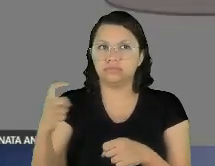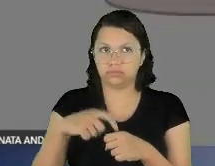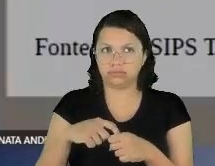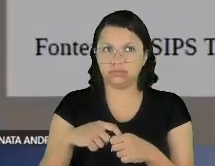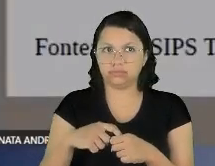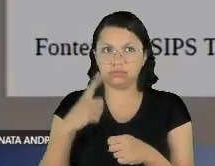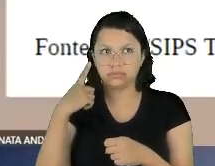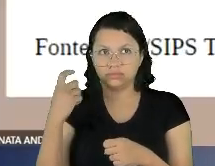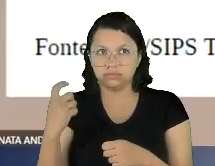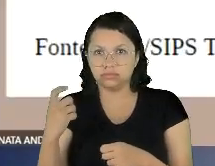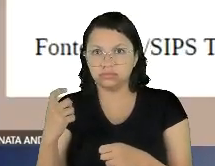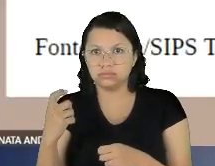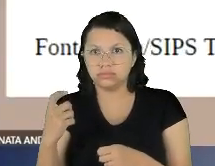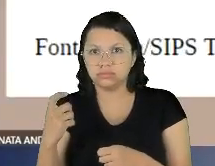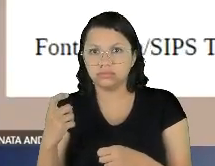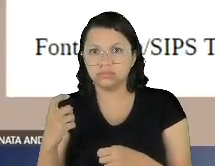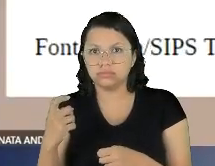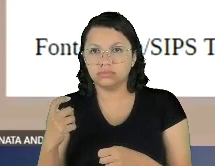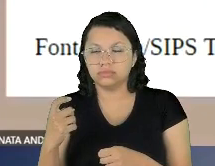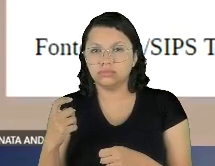Voltou o som?